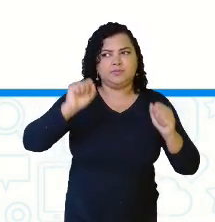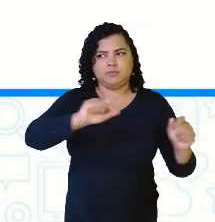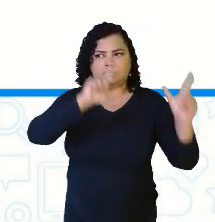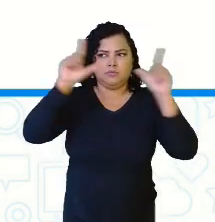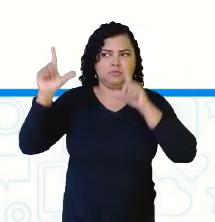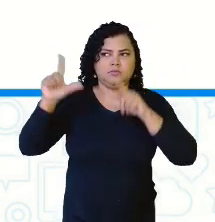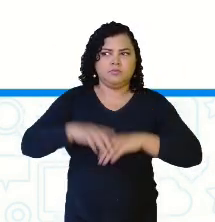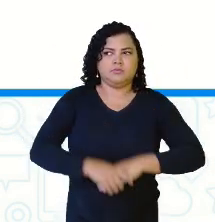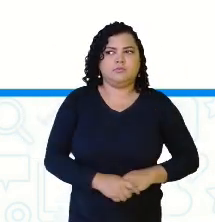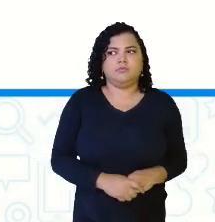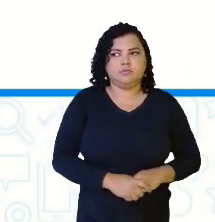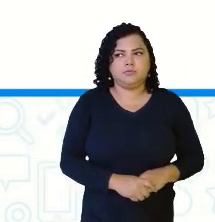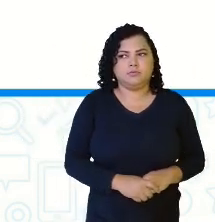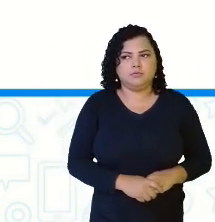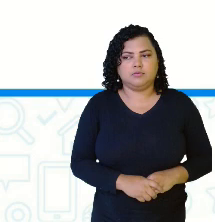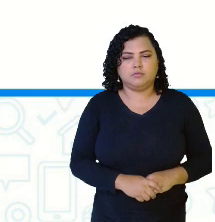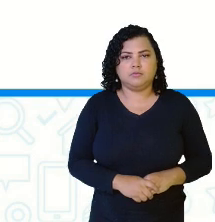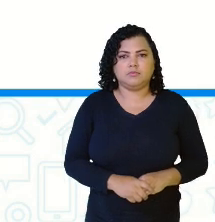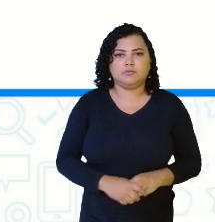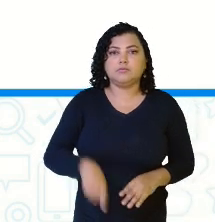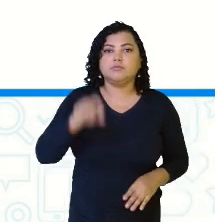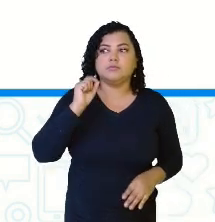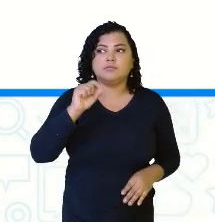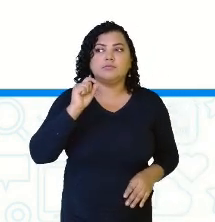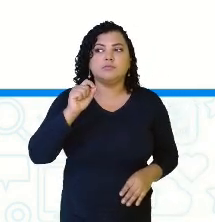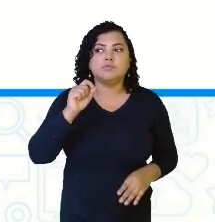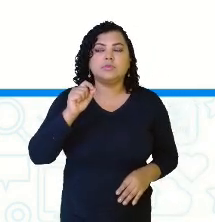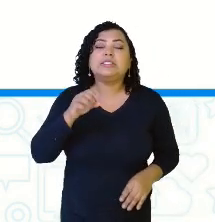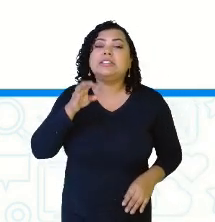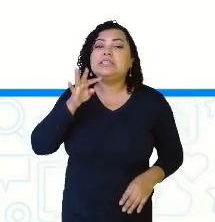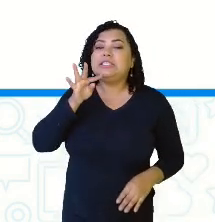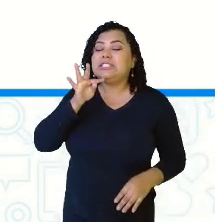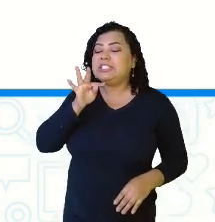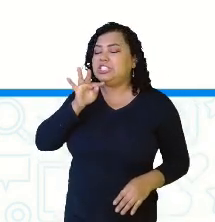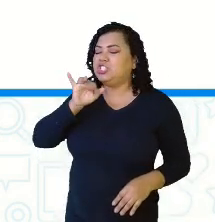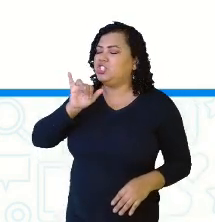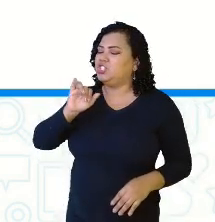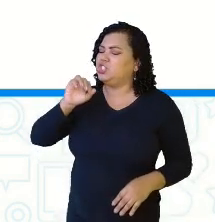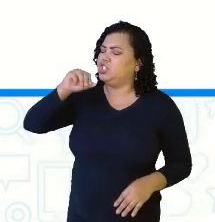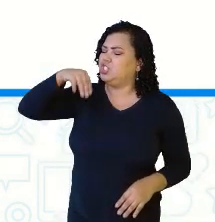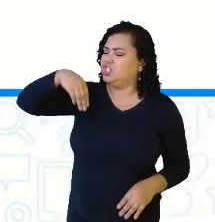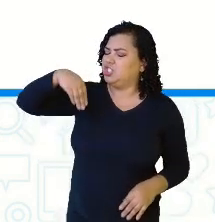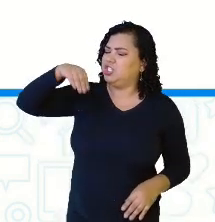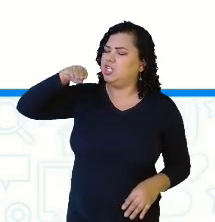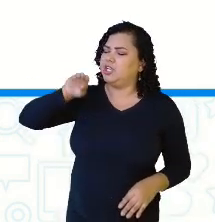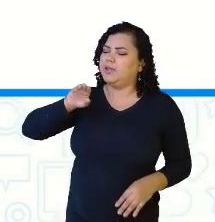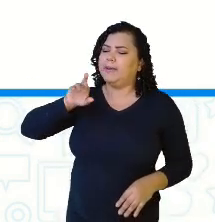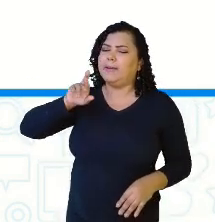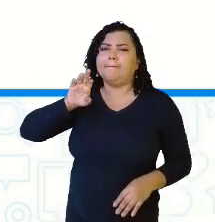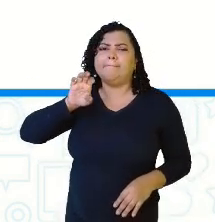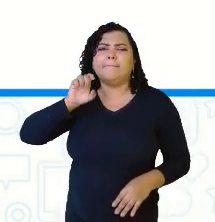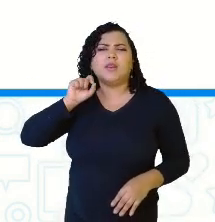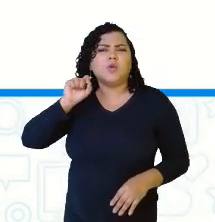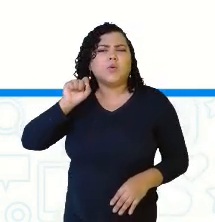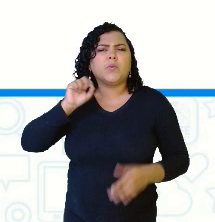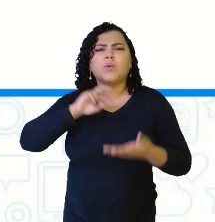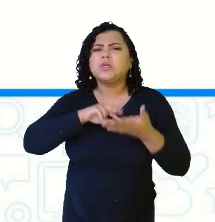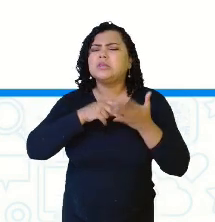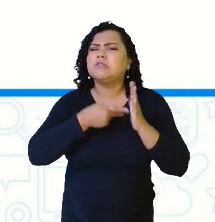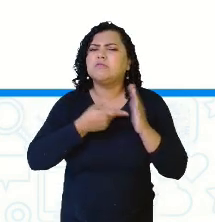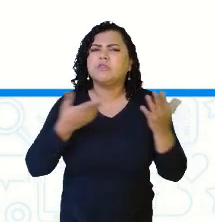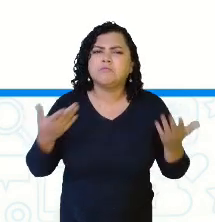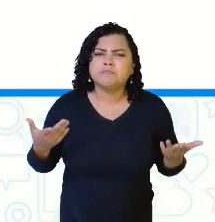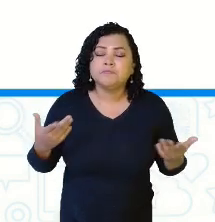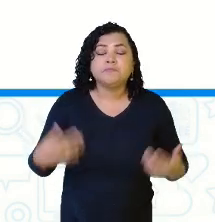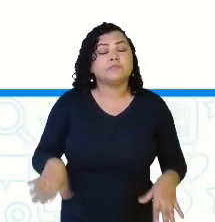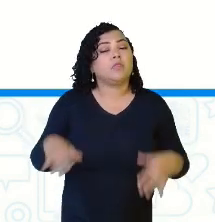próximo slide, é o timbre. Então, O que vem a ser o timbre?